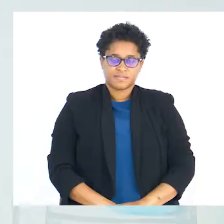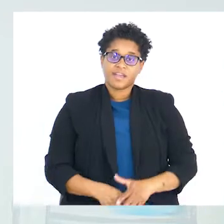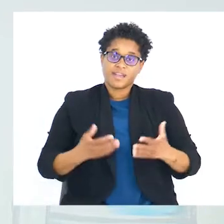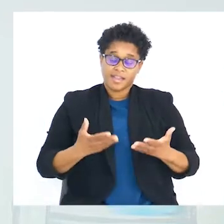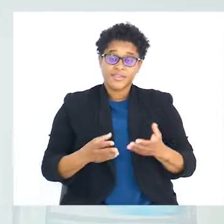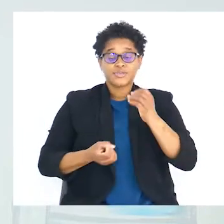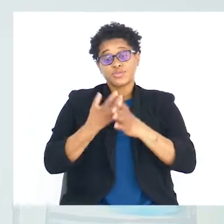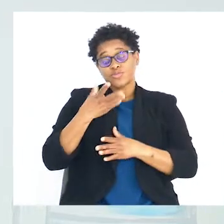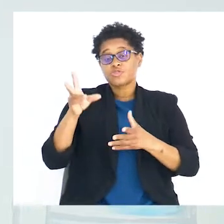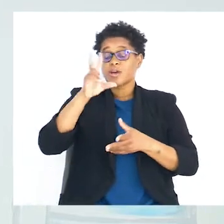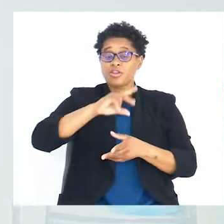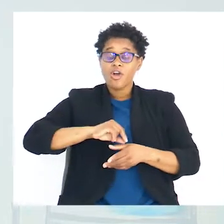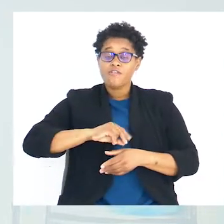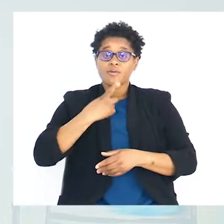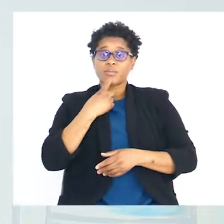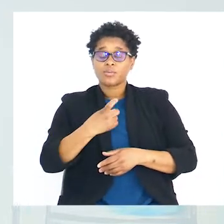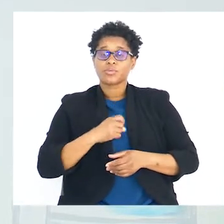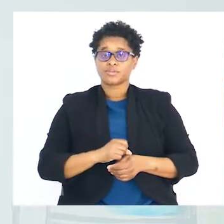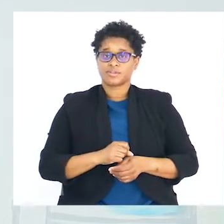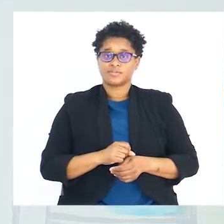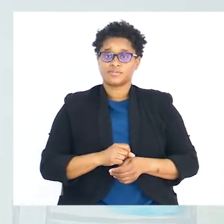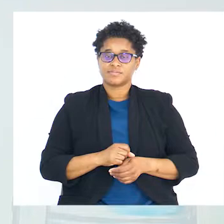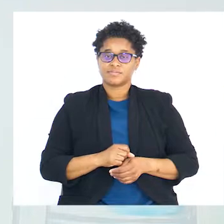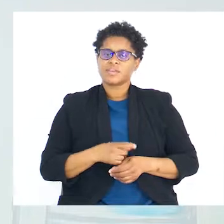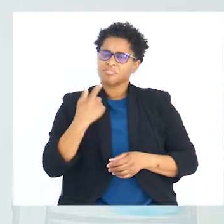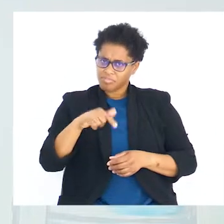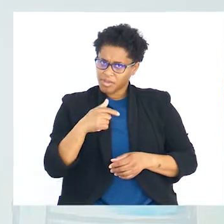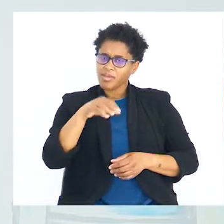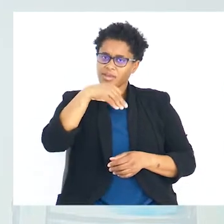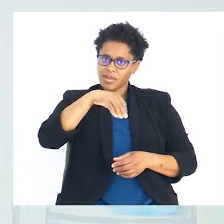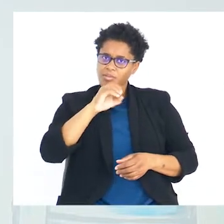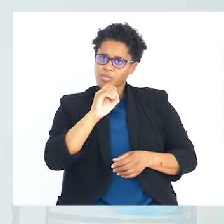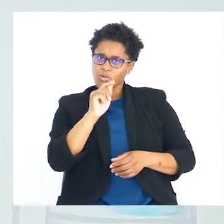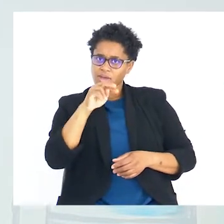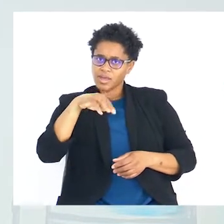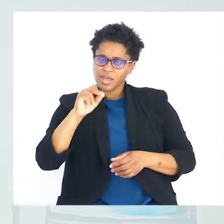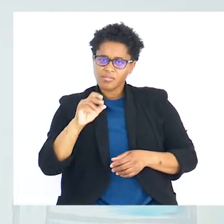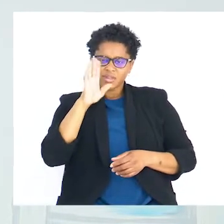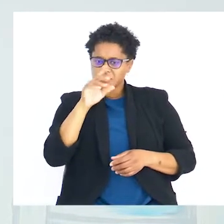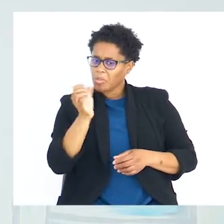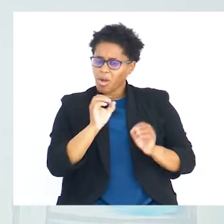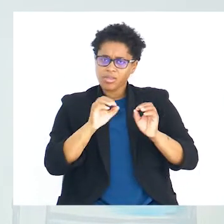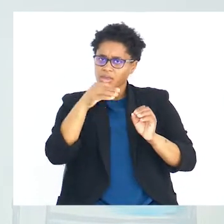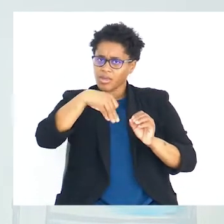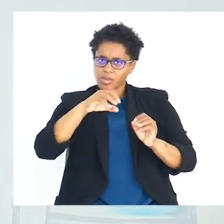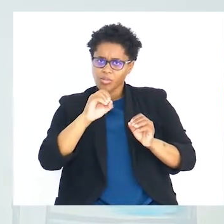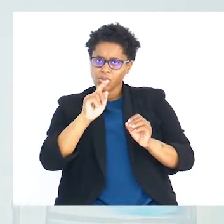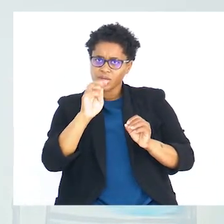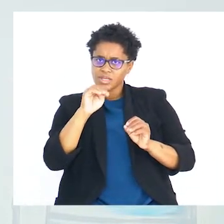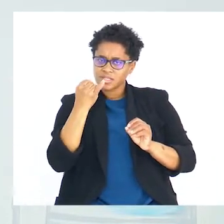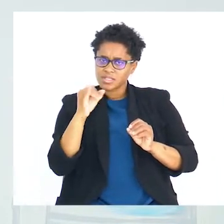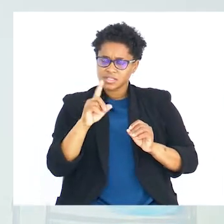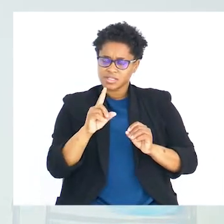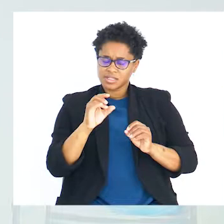Aí surge uma nova pergunta. Existe poema sem poesia? Não.